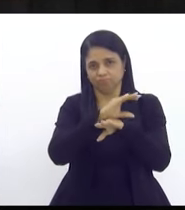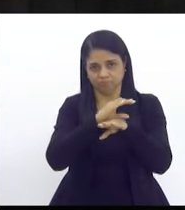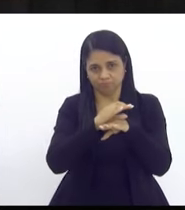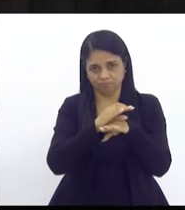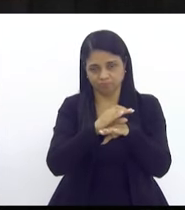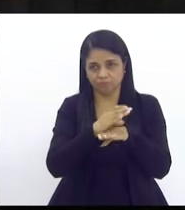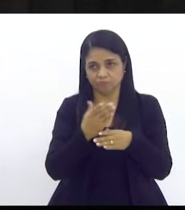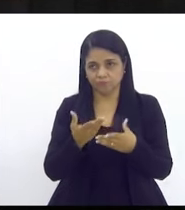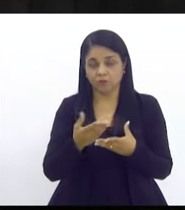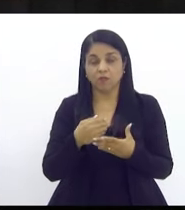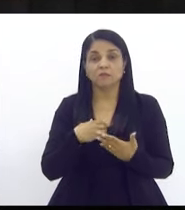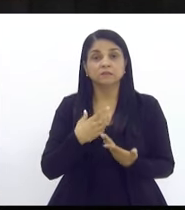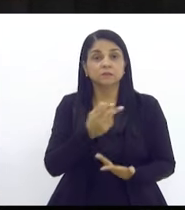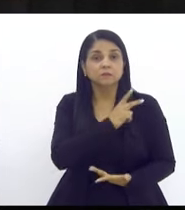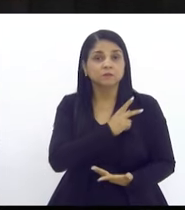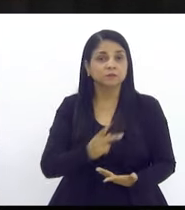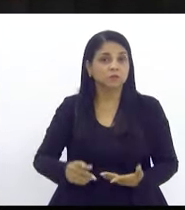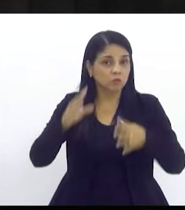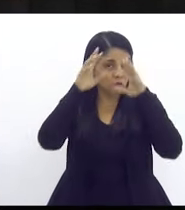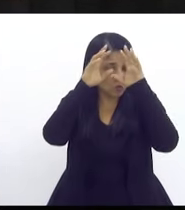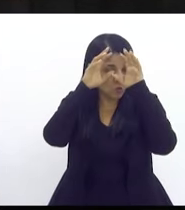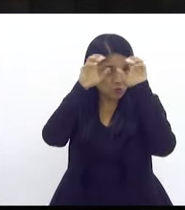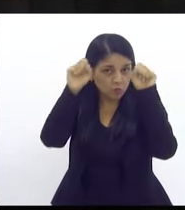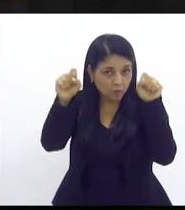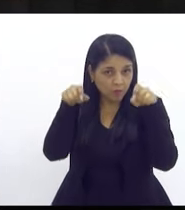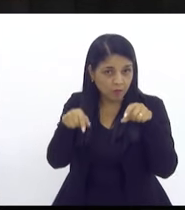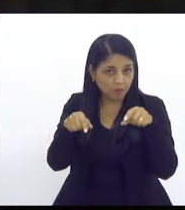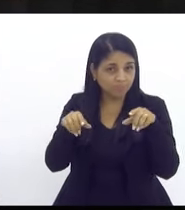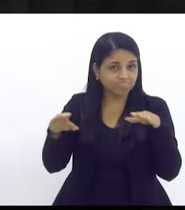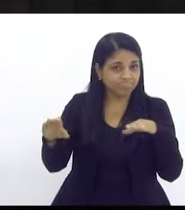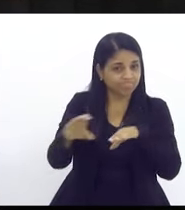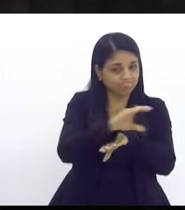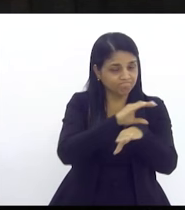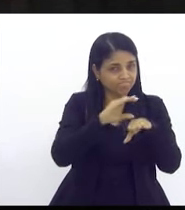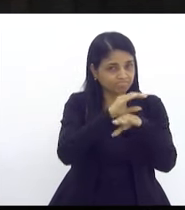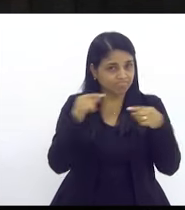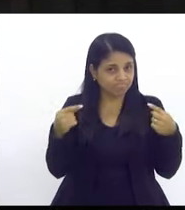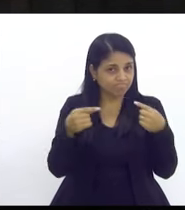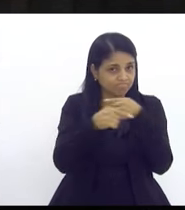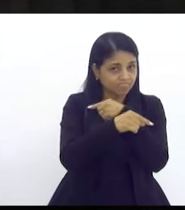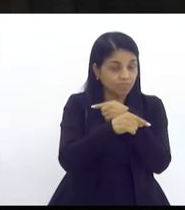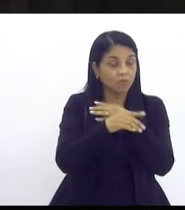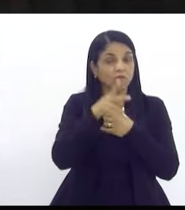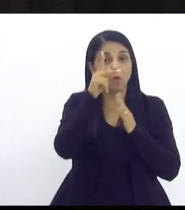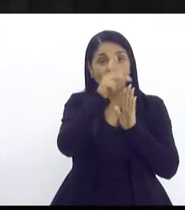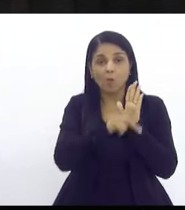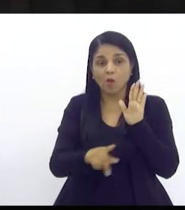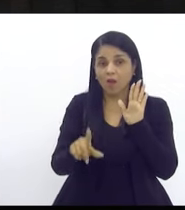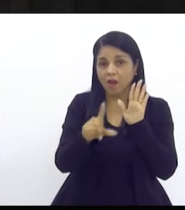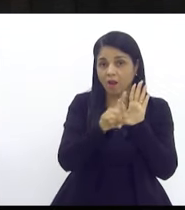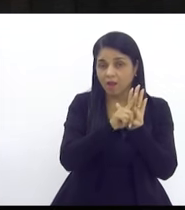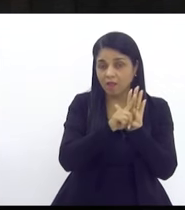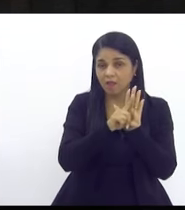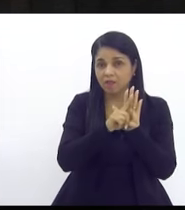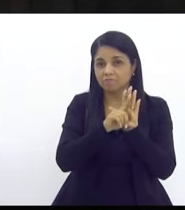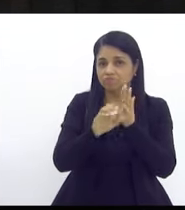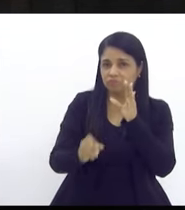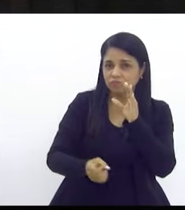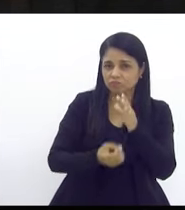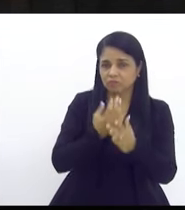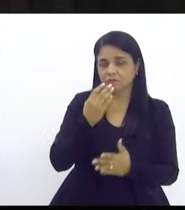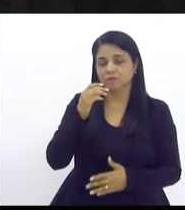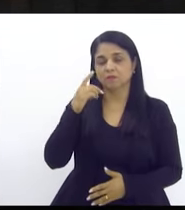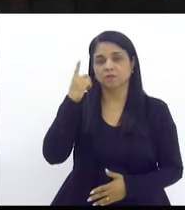Senhora presidente, o que o Supremo considerou inconstitucional foi um projeto de lei de autoria do deputado